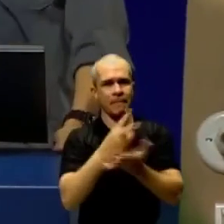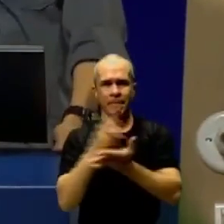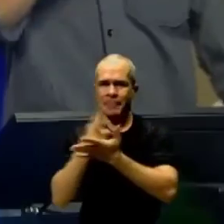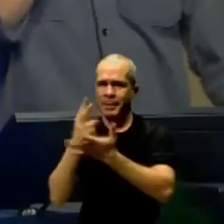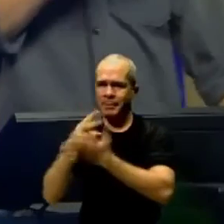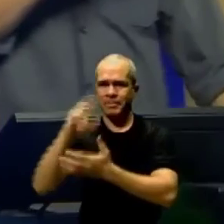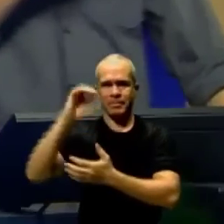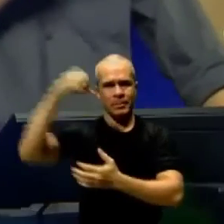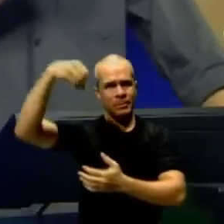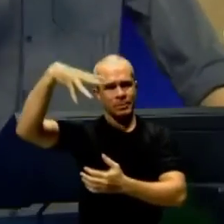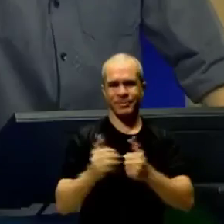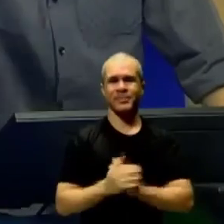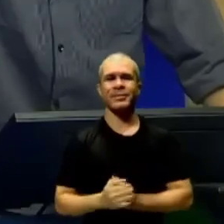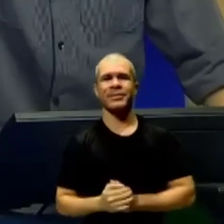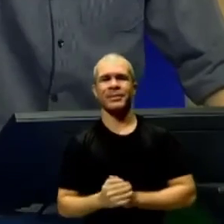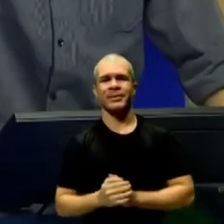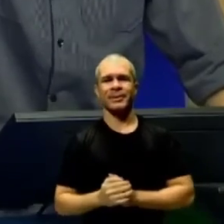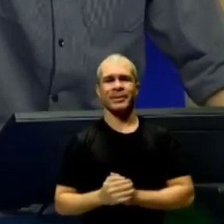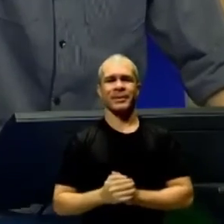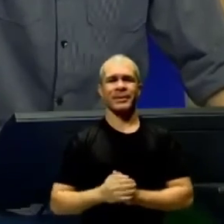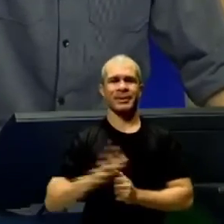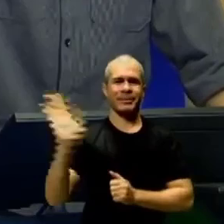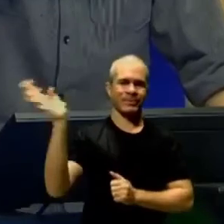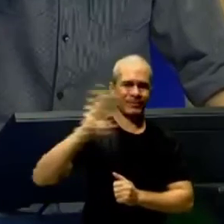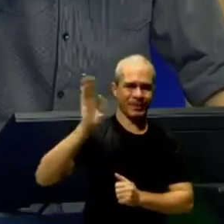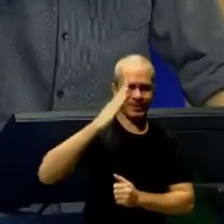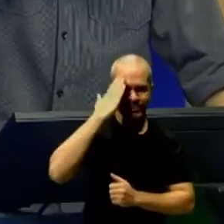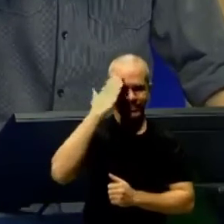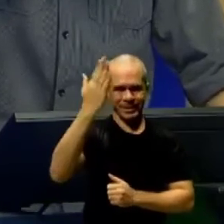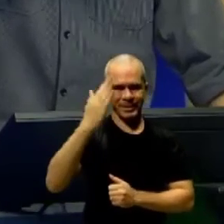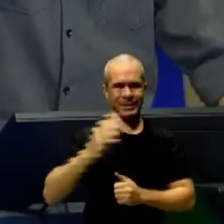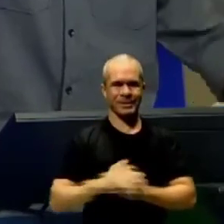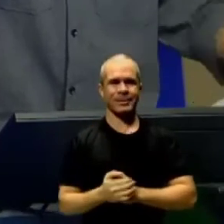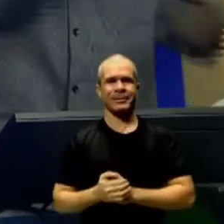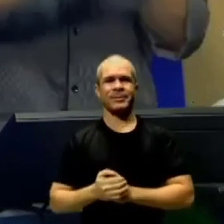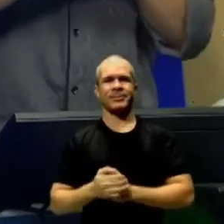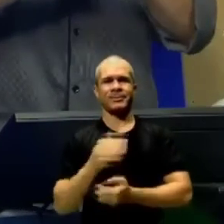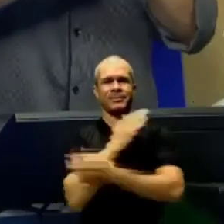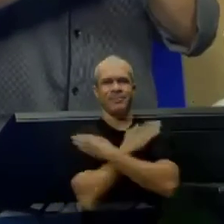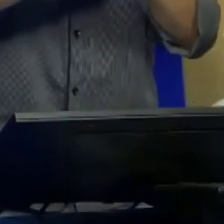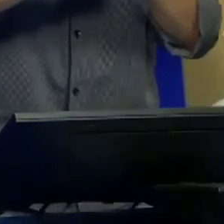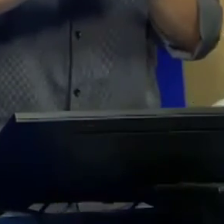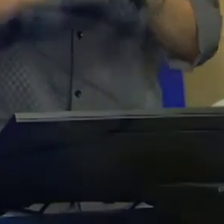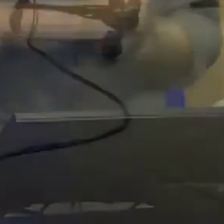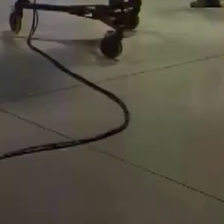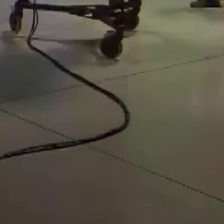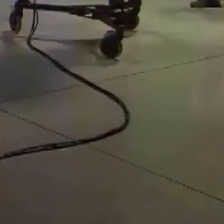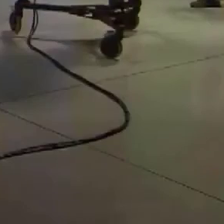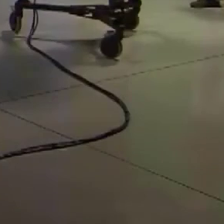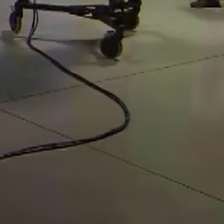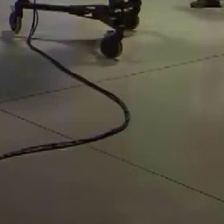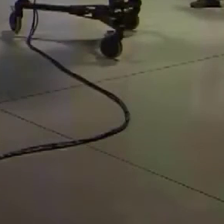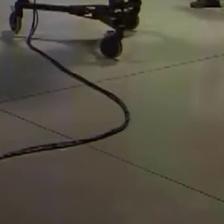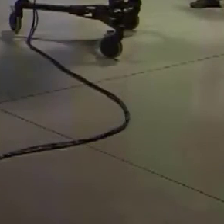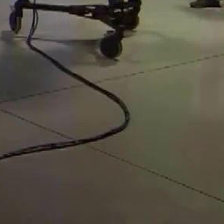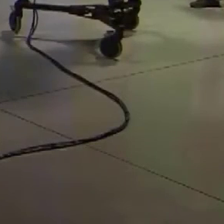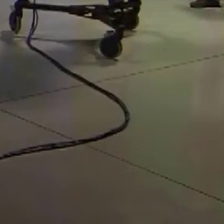nossas lâmpadas. Ok? Bye, bye, galera. Até depois das férias. Um abraço. Tchau, tchau. Fiquem com Deus.